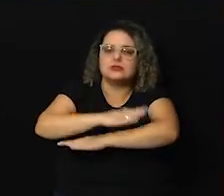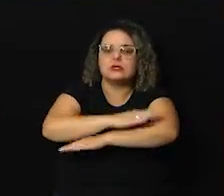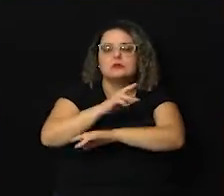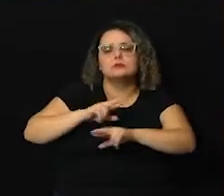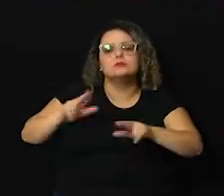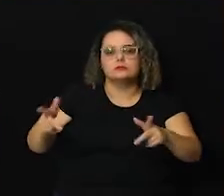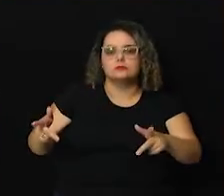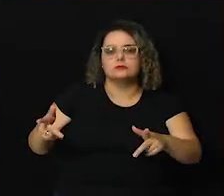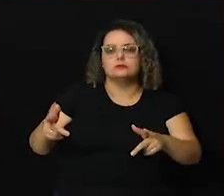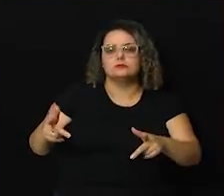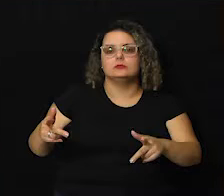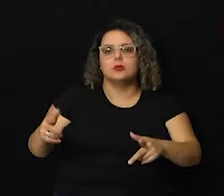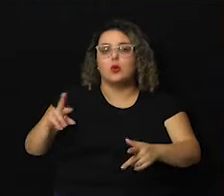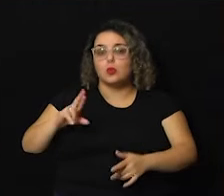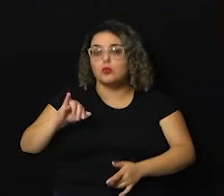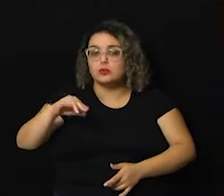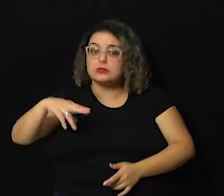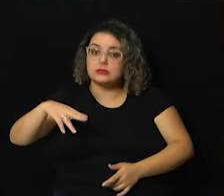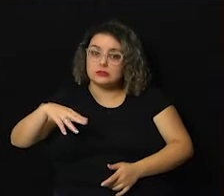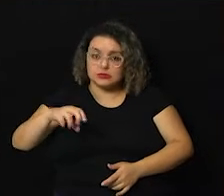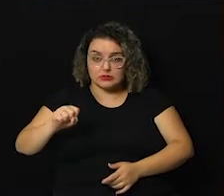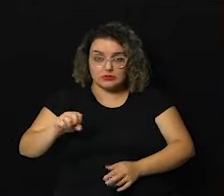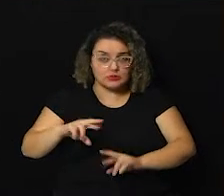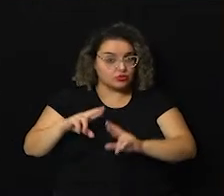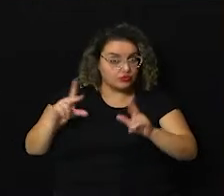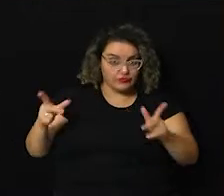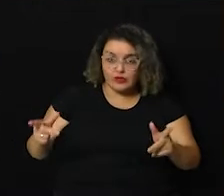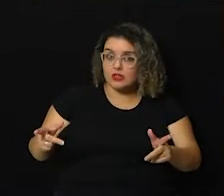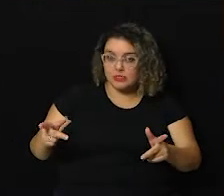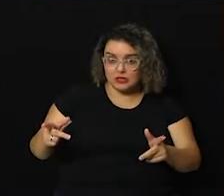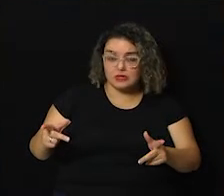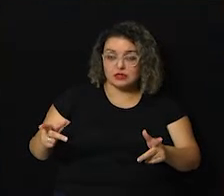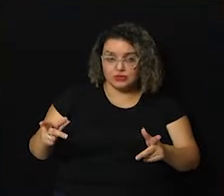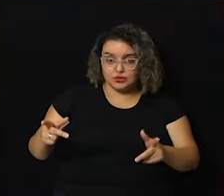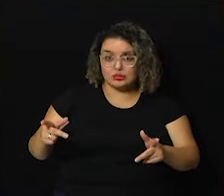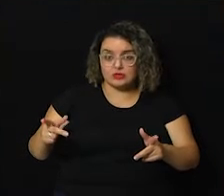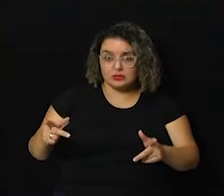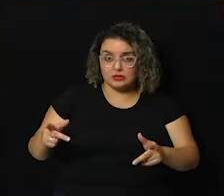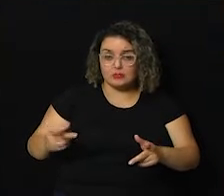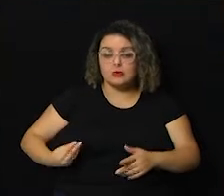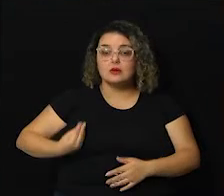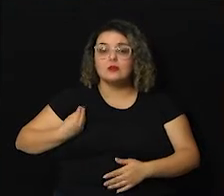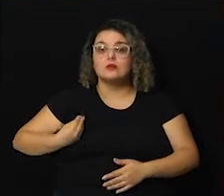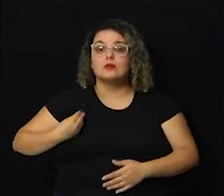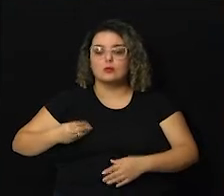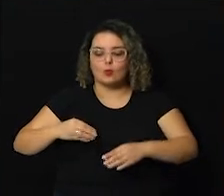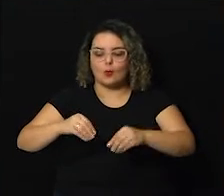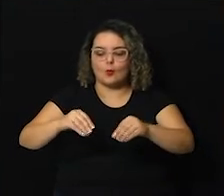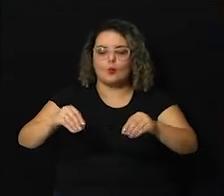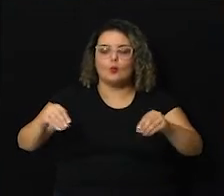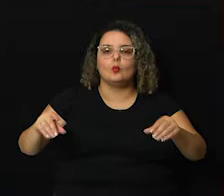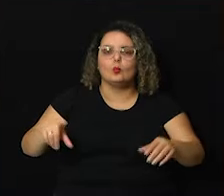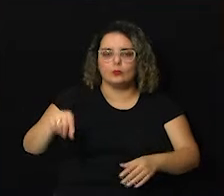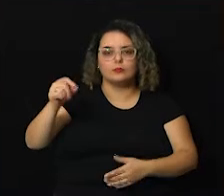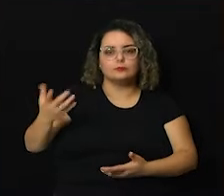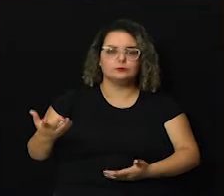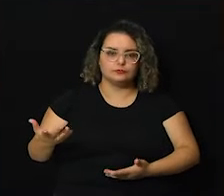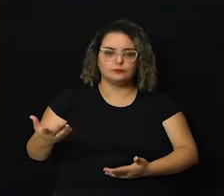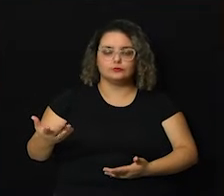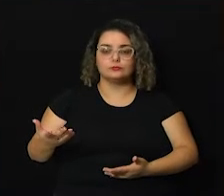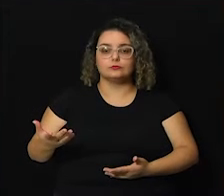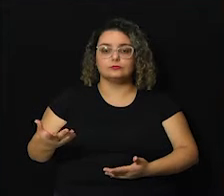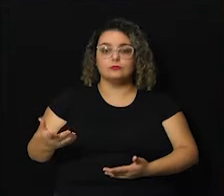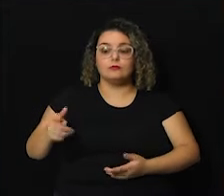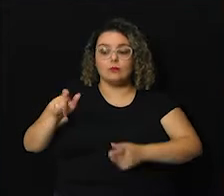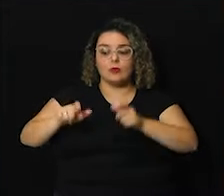funcionam diferentemente uns dos outros, porque a necessidade disso para eles sobreviverem no ambiente que escolheram. E